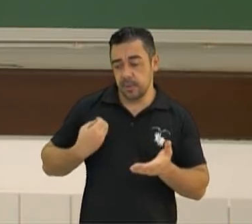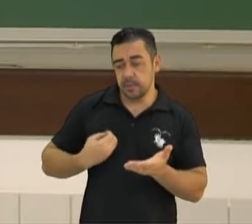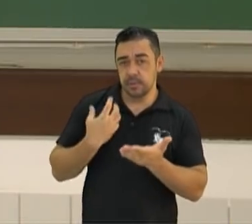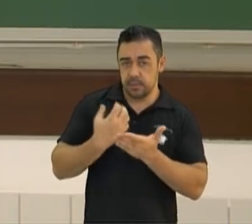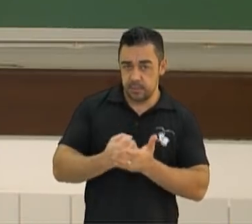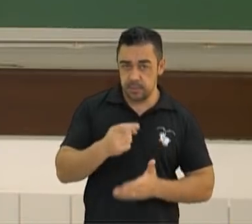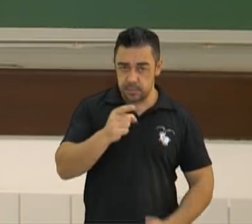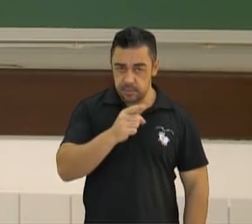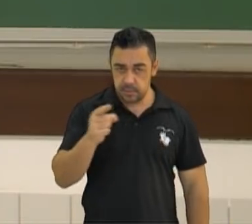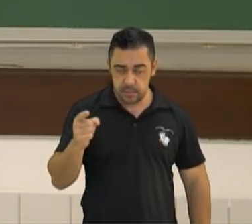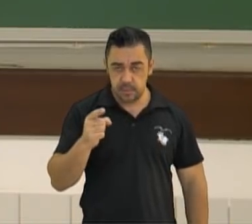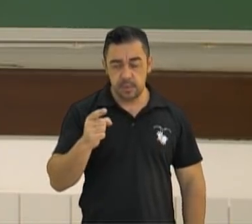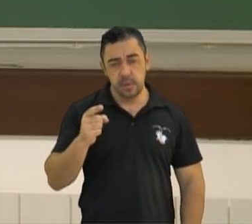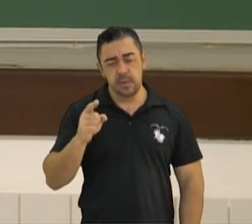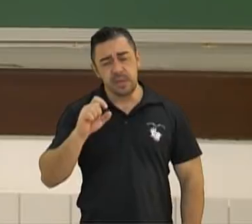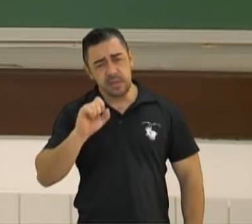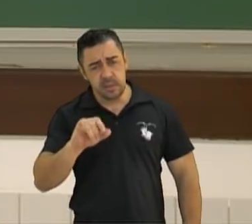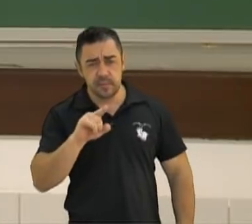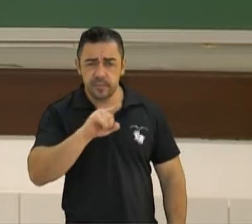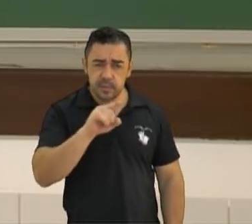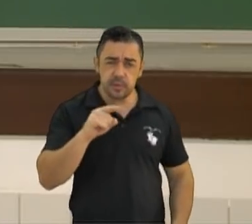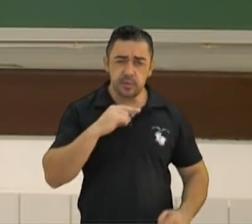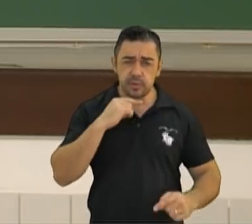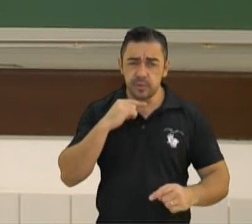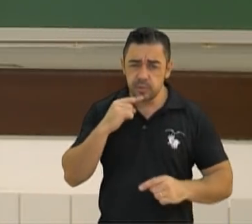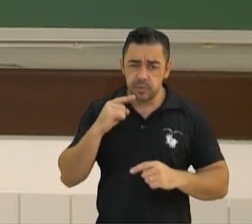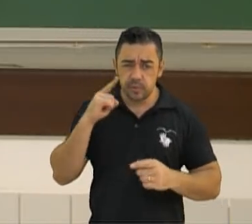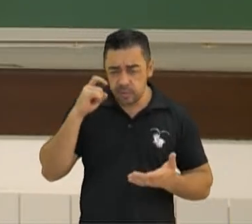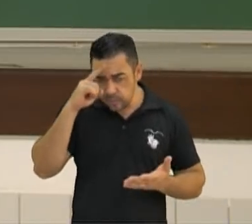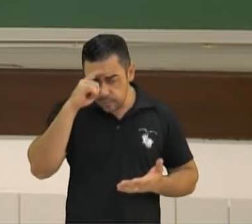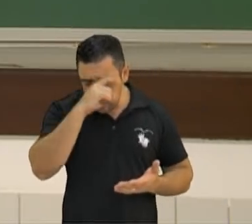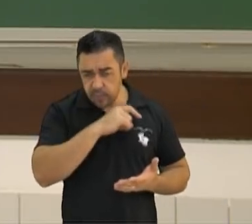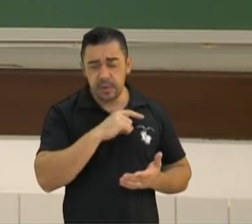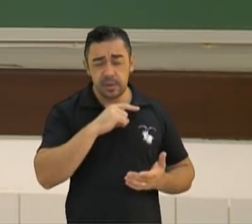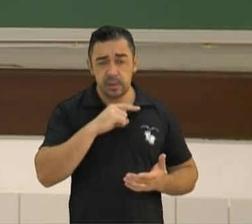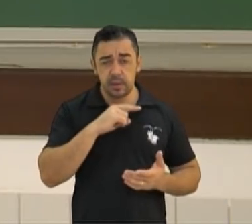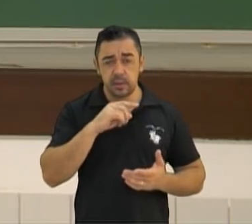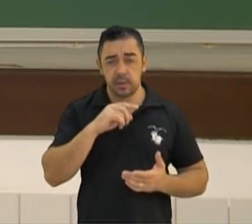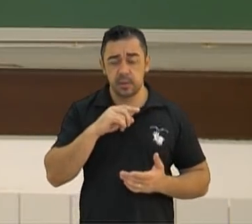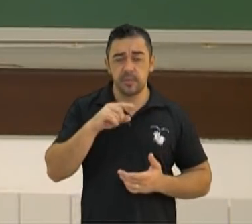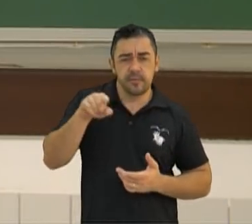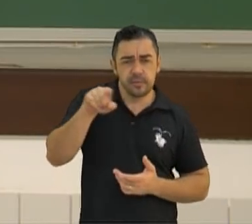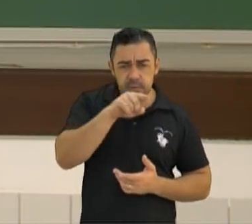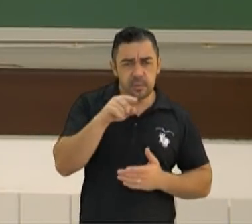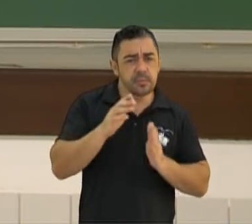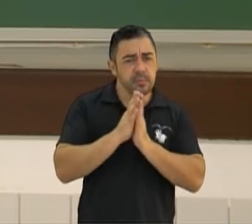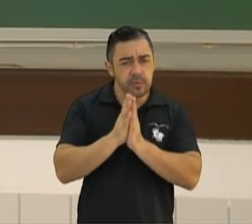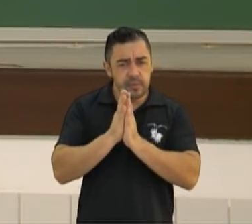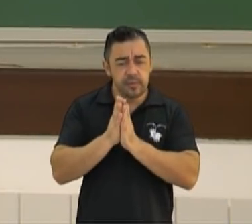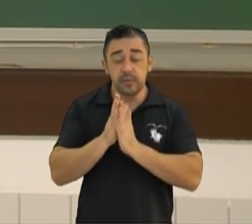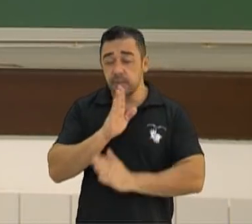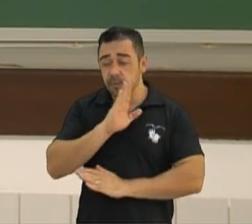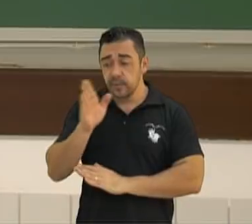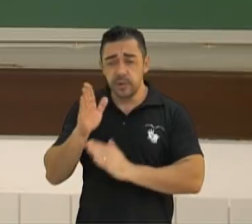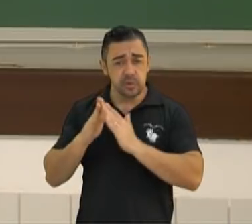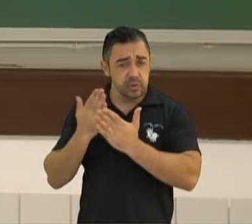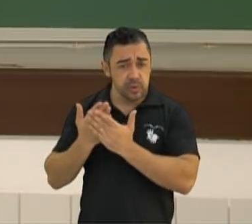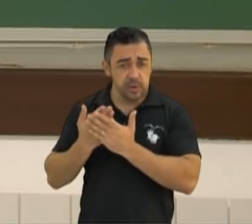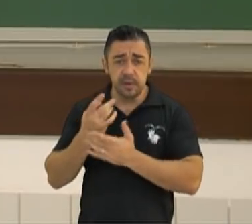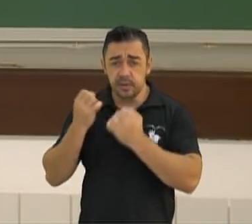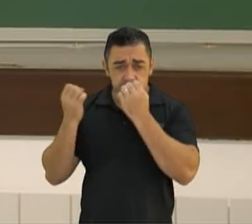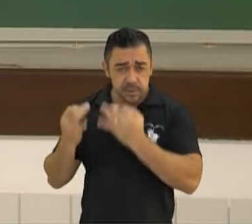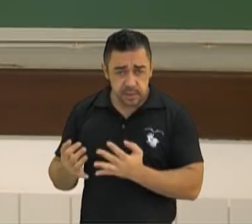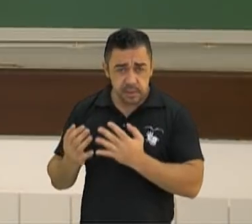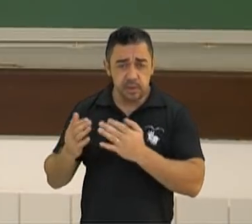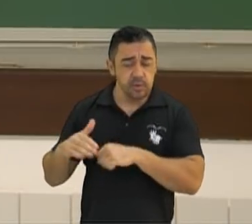televisão, ou acompanhar as aulas via Meet ou no próprio Class, por favor, procure uma escola para você pegar